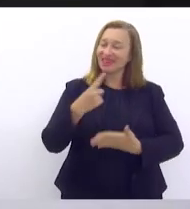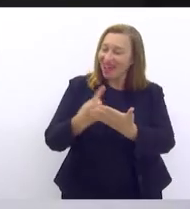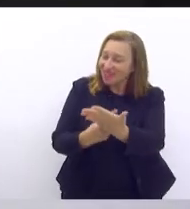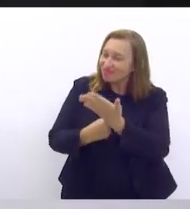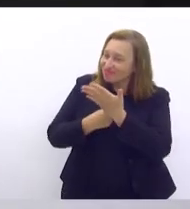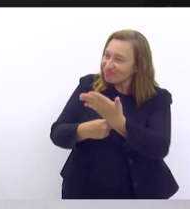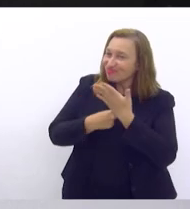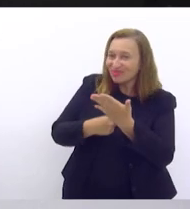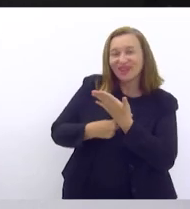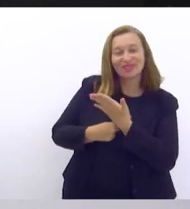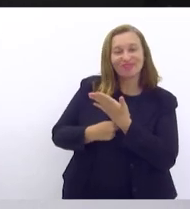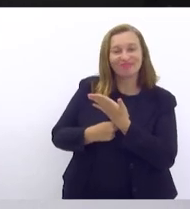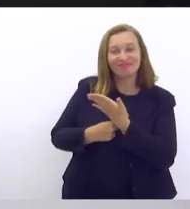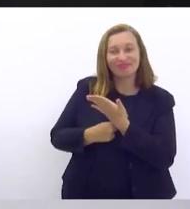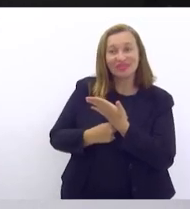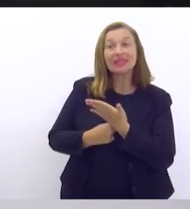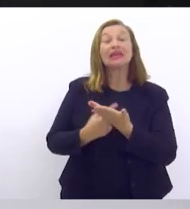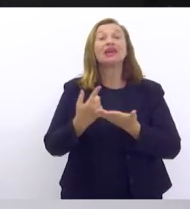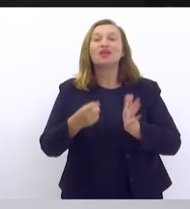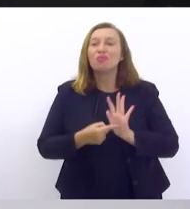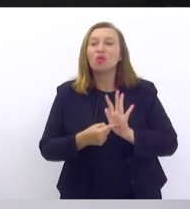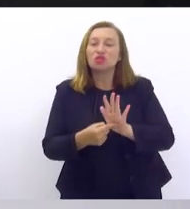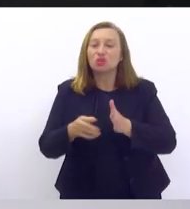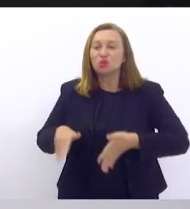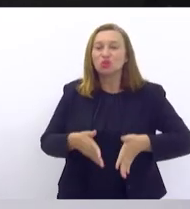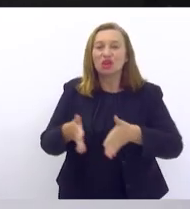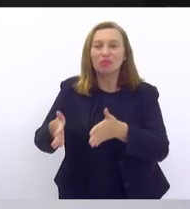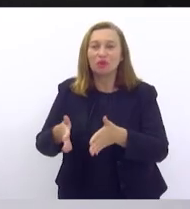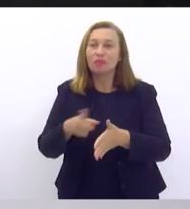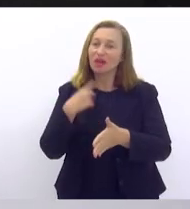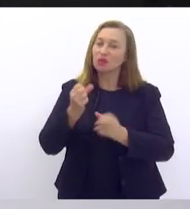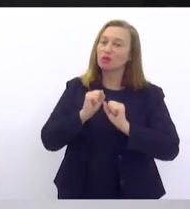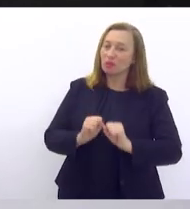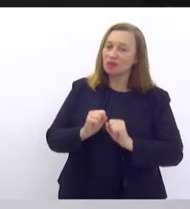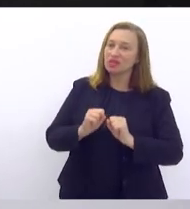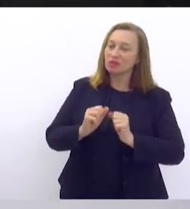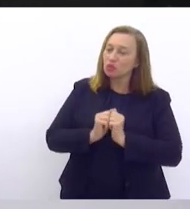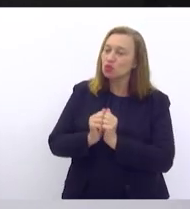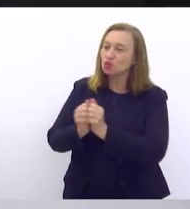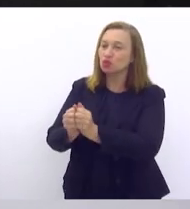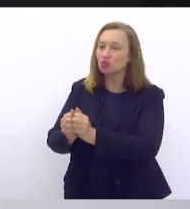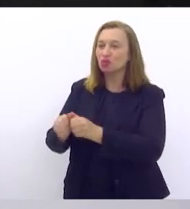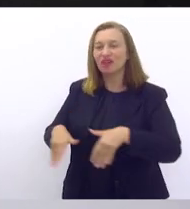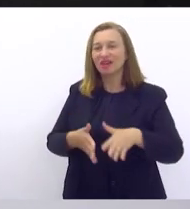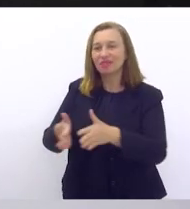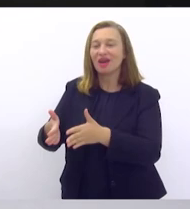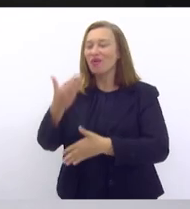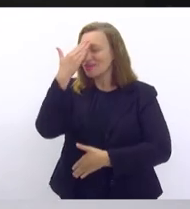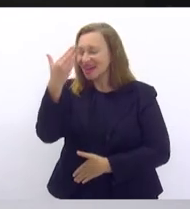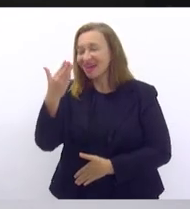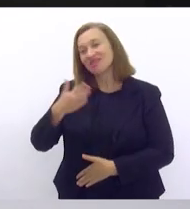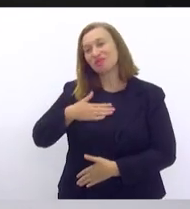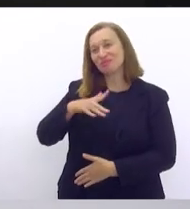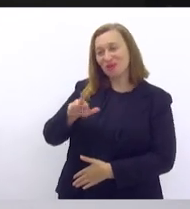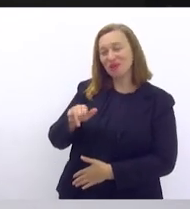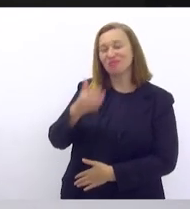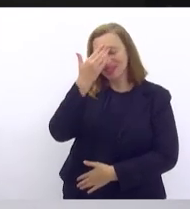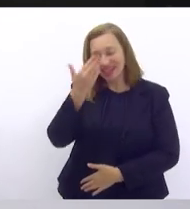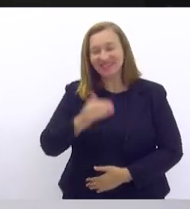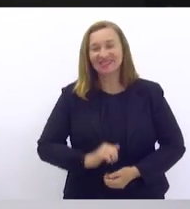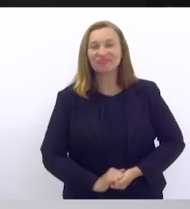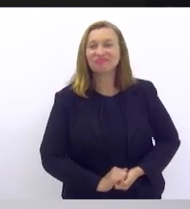ajudando e, inclusive, mostrando os caminhos para que nós possamos caminhar juntos em unidade. Muito obrigado, irmão. Muito